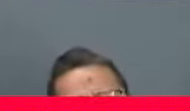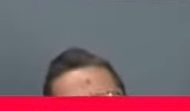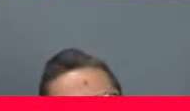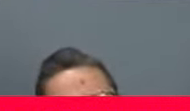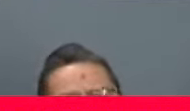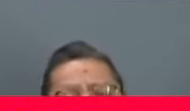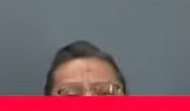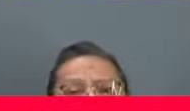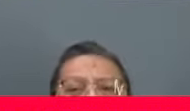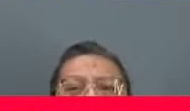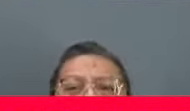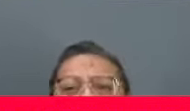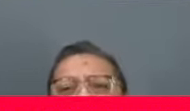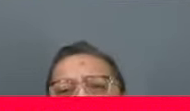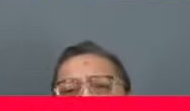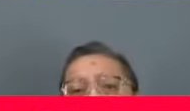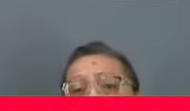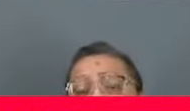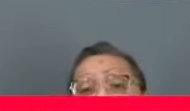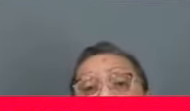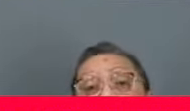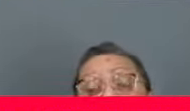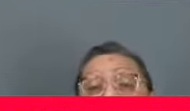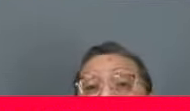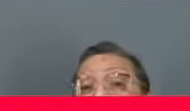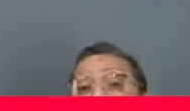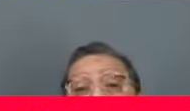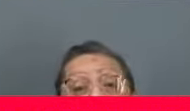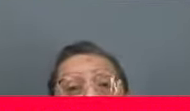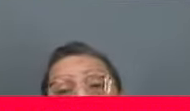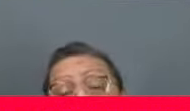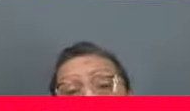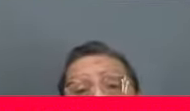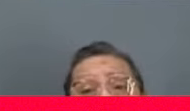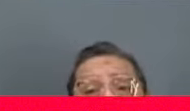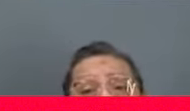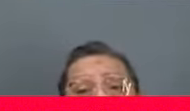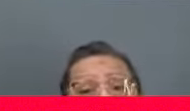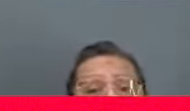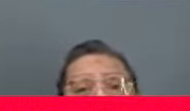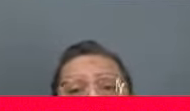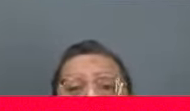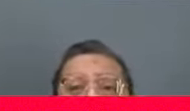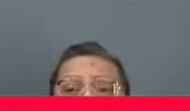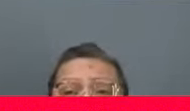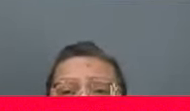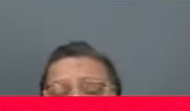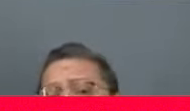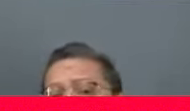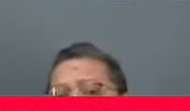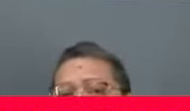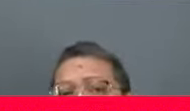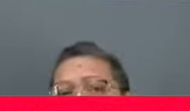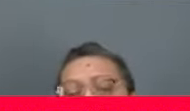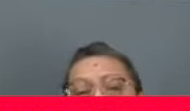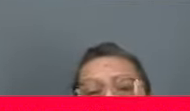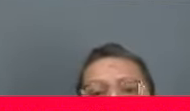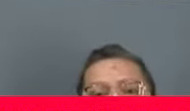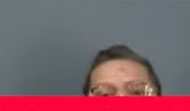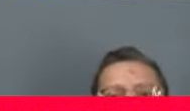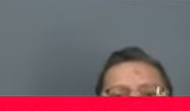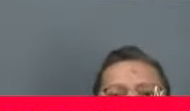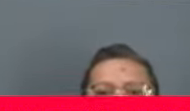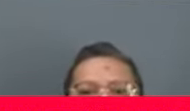a internet livre porque a grande mídia perdeu o monopólio da informação não consegue mais manipular a opinião